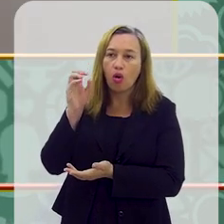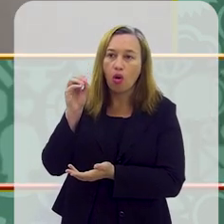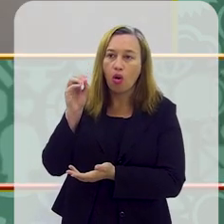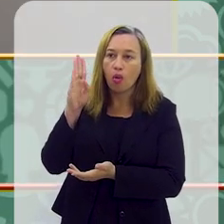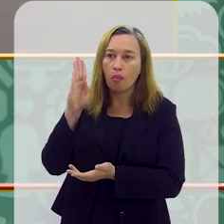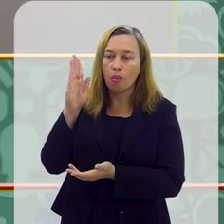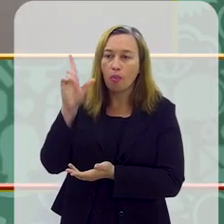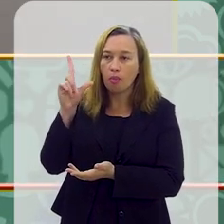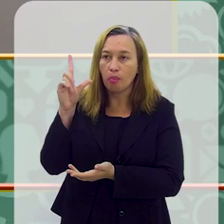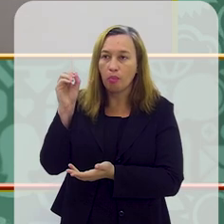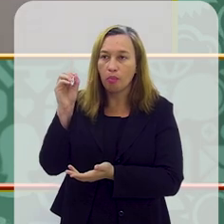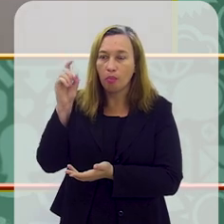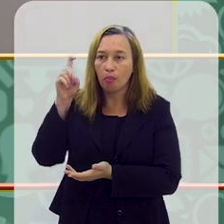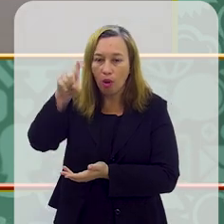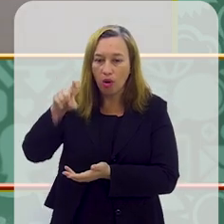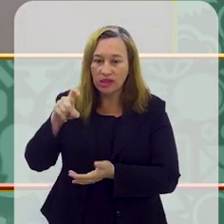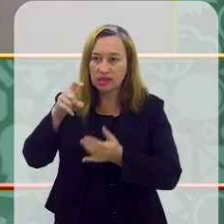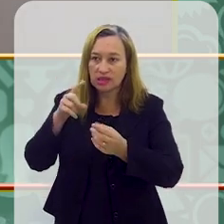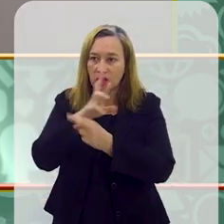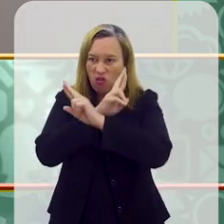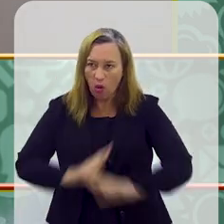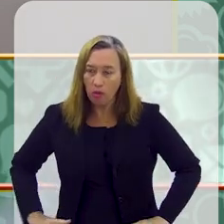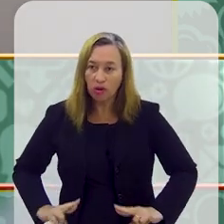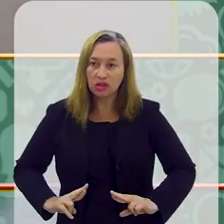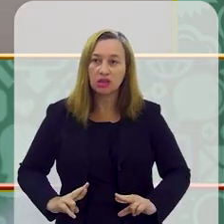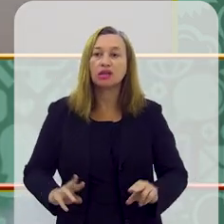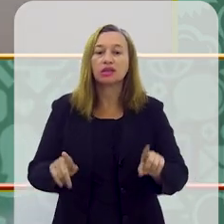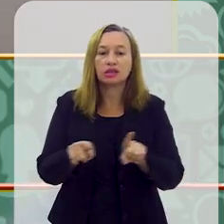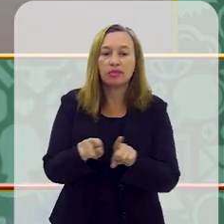Roblox e Minecraft. Tá?